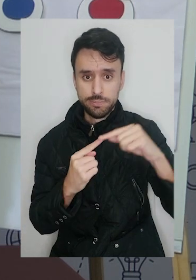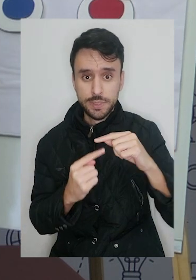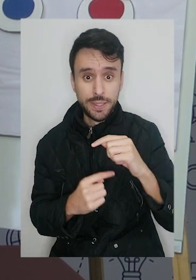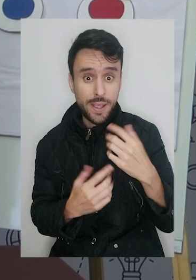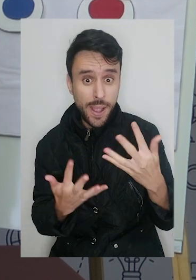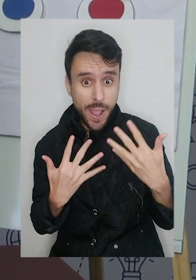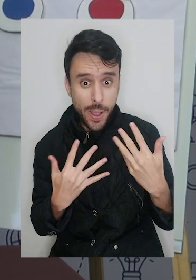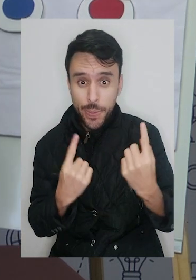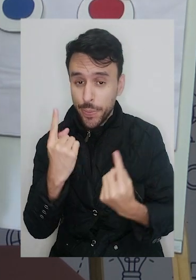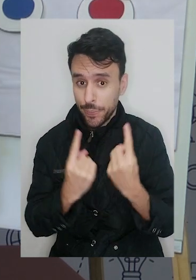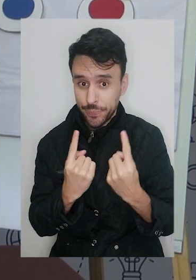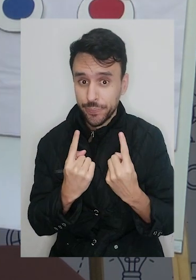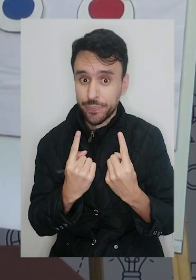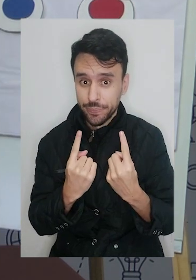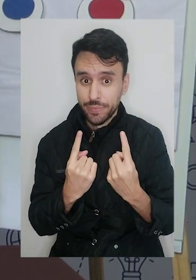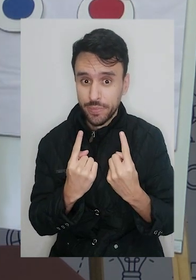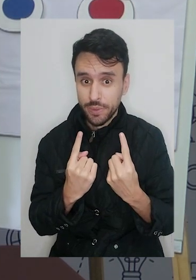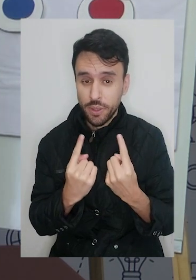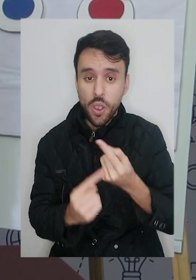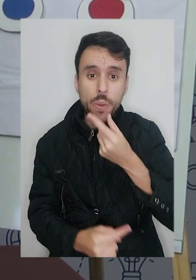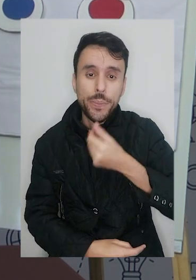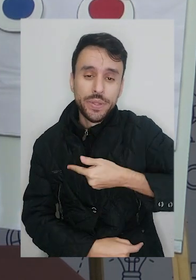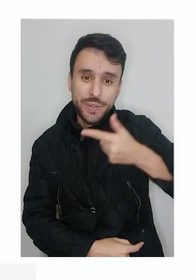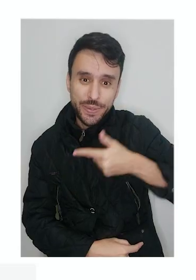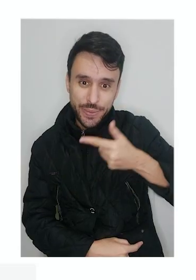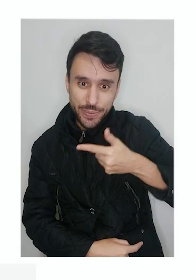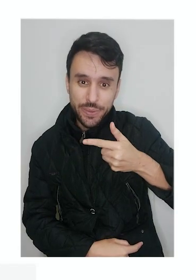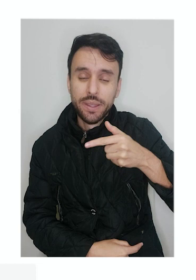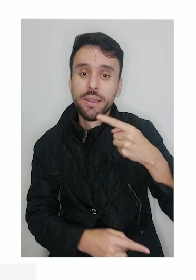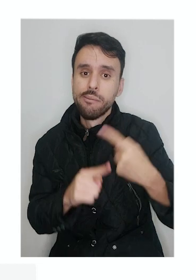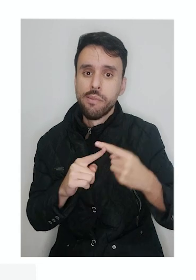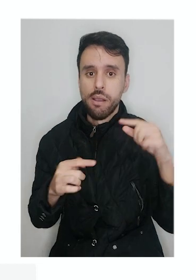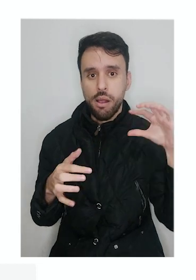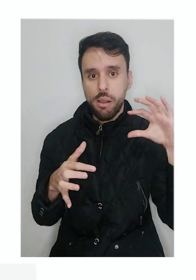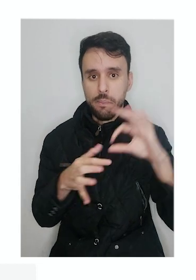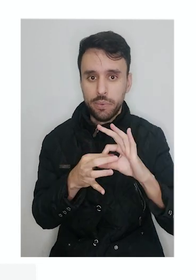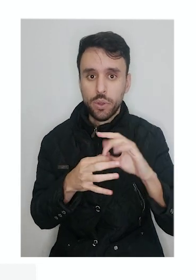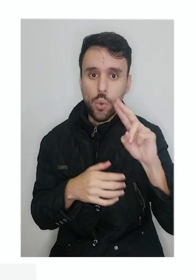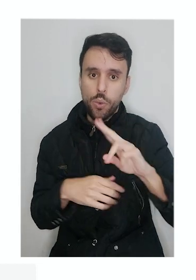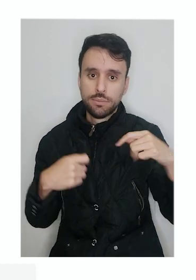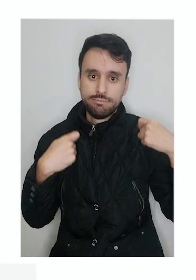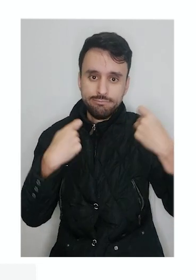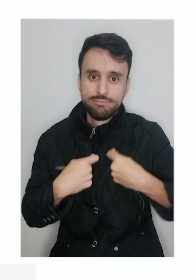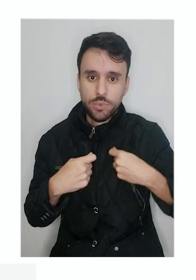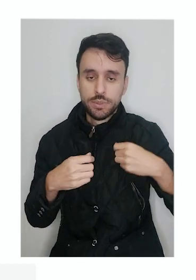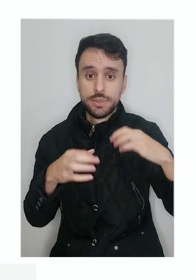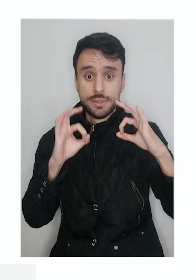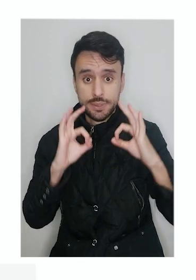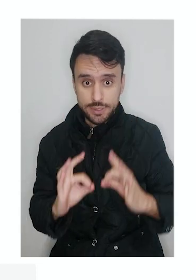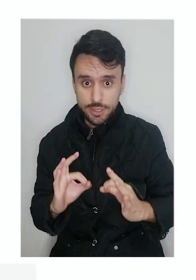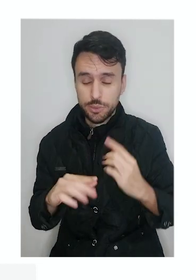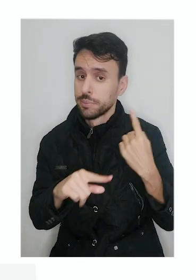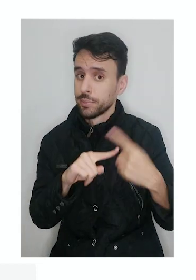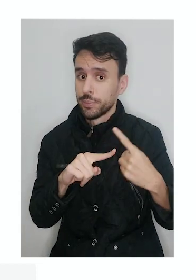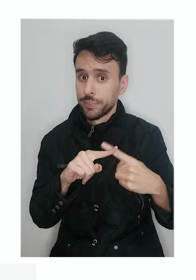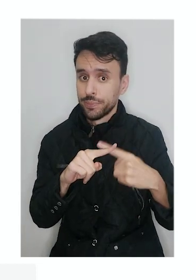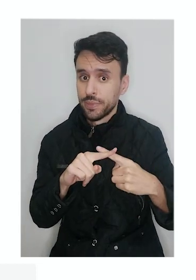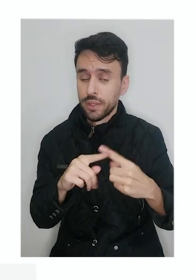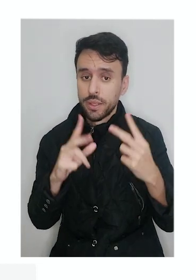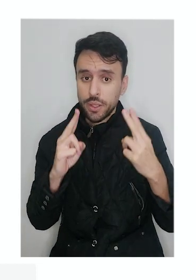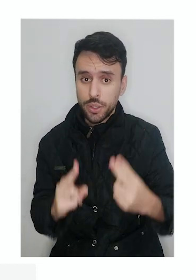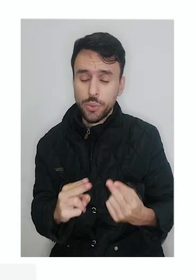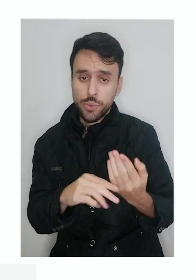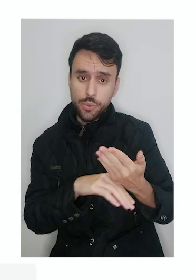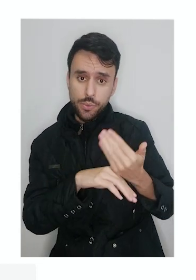calor? Este segundo estudante aqui, né? Porque esse aqui ele está agasalhado, como o estudante lá da